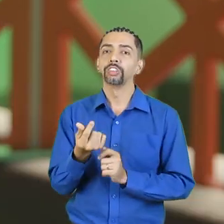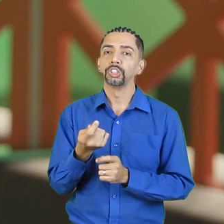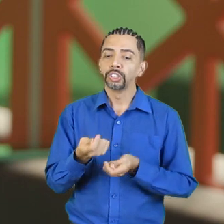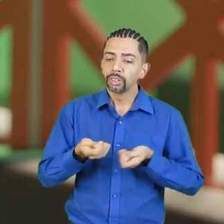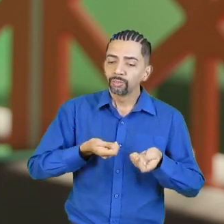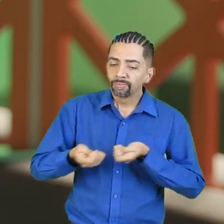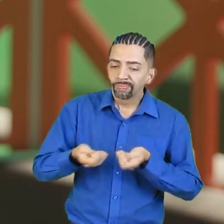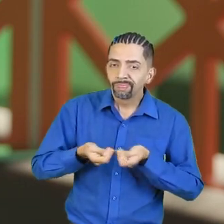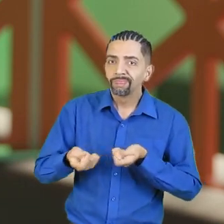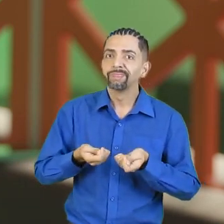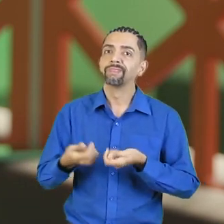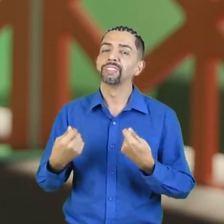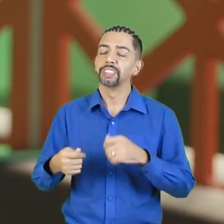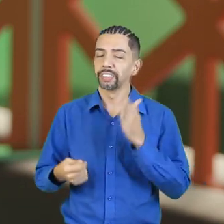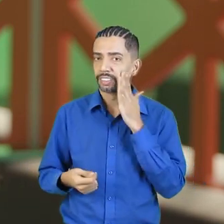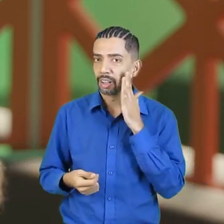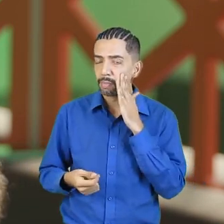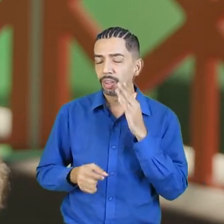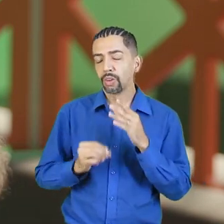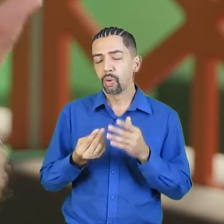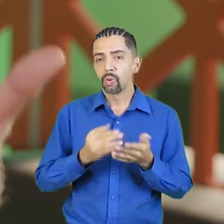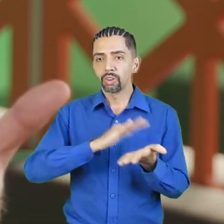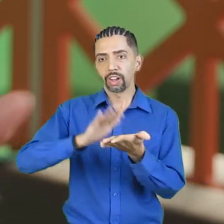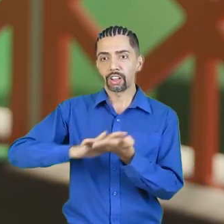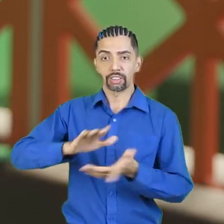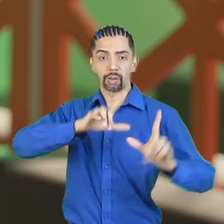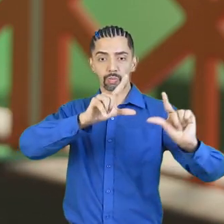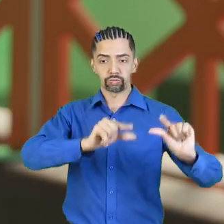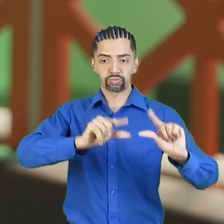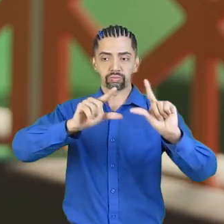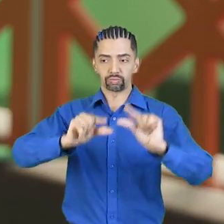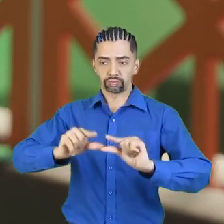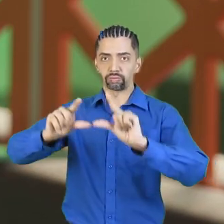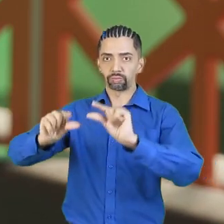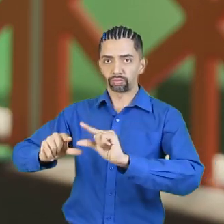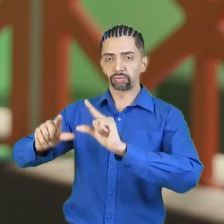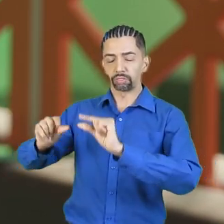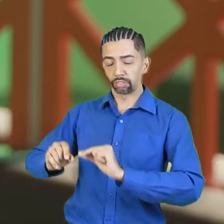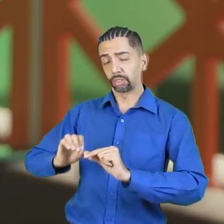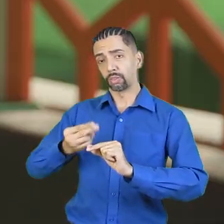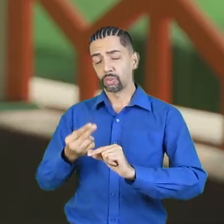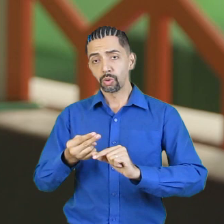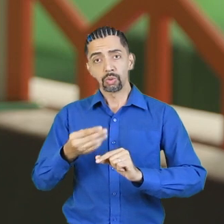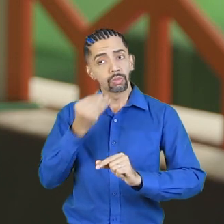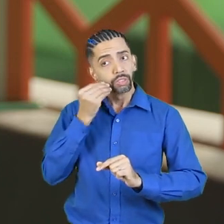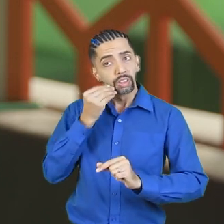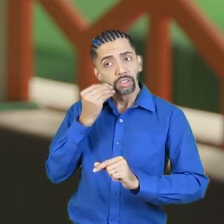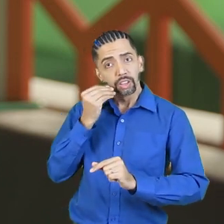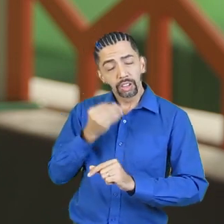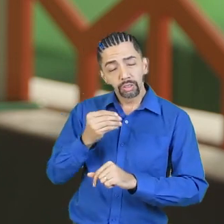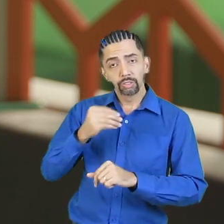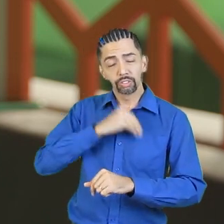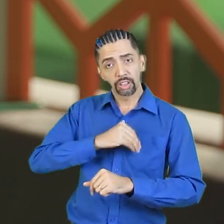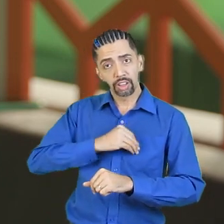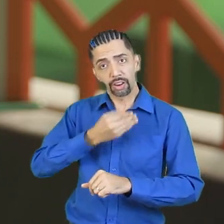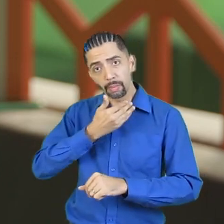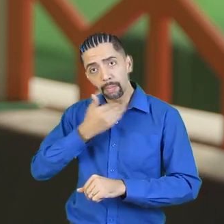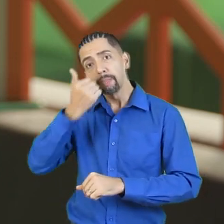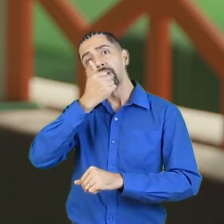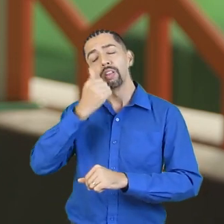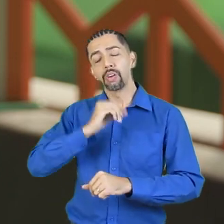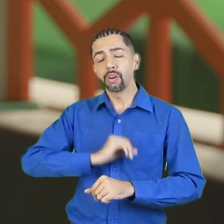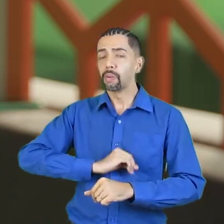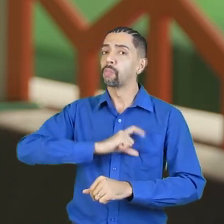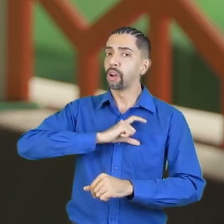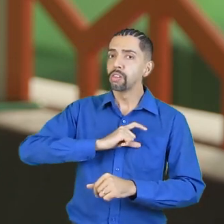para a tomada de decisões, seja reduzindo tudo ou até mesmo buscando um novo ganho. A nona orientação é para quem tem